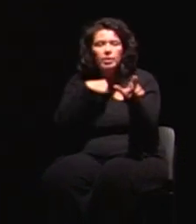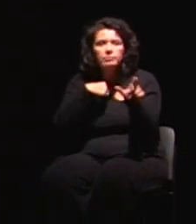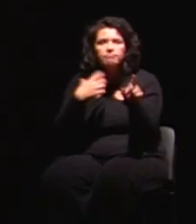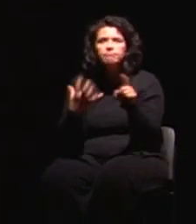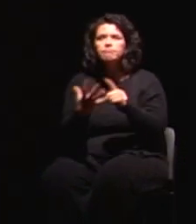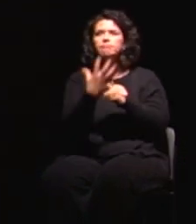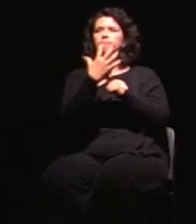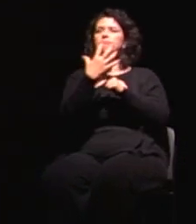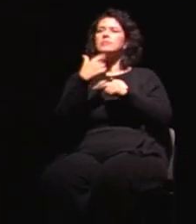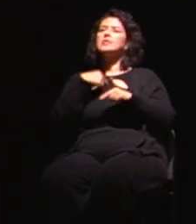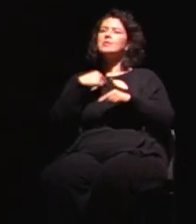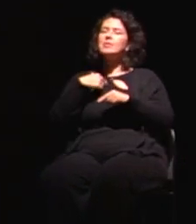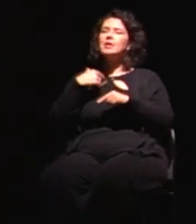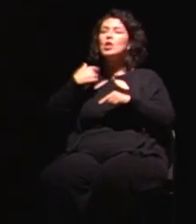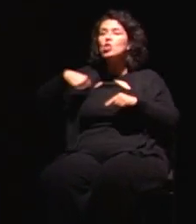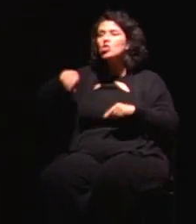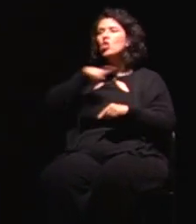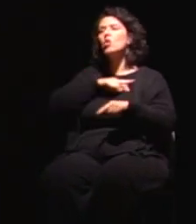contagiava